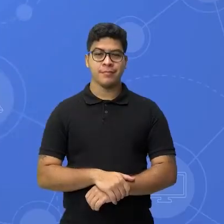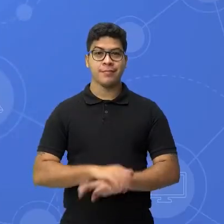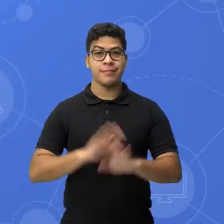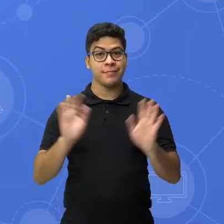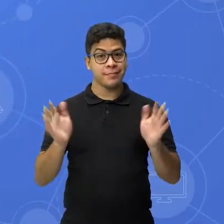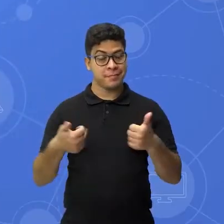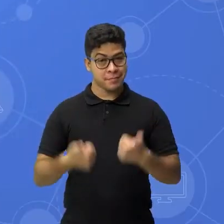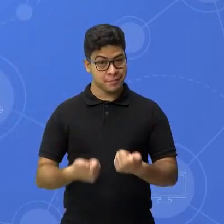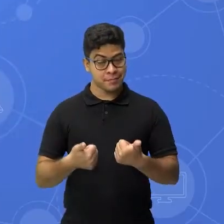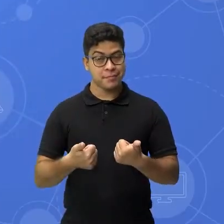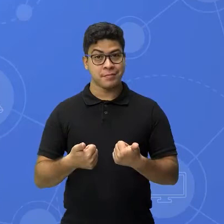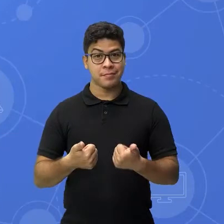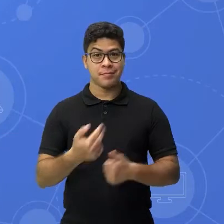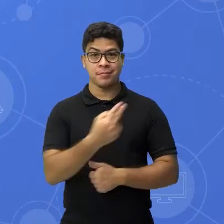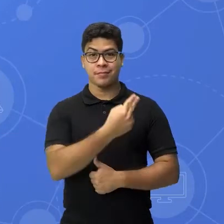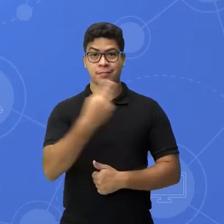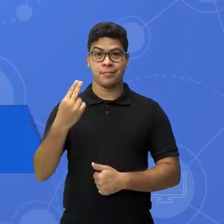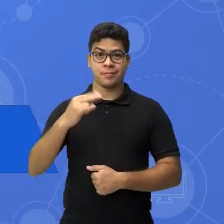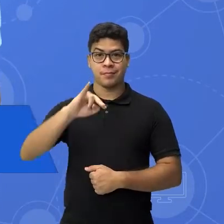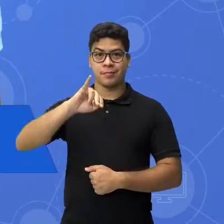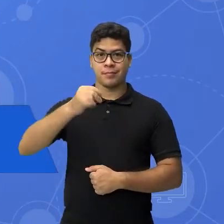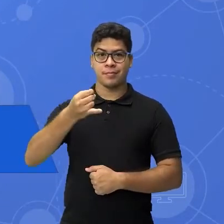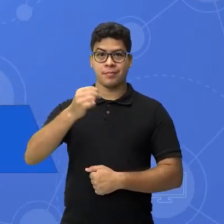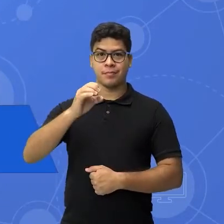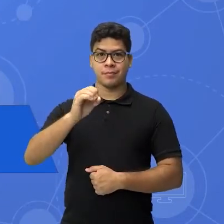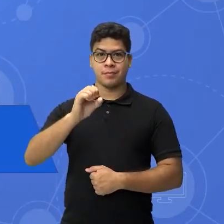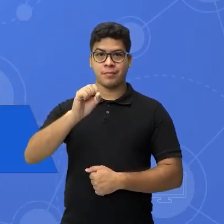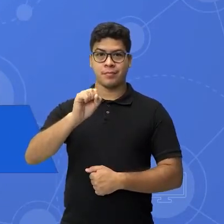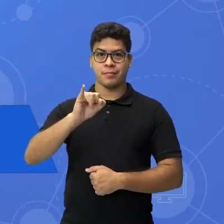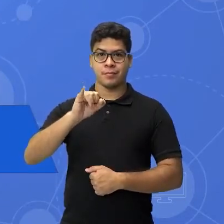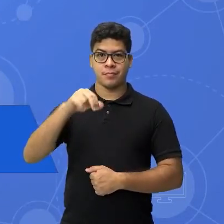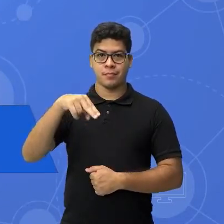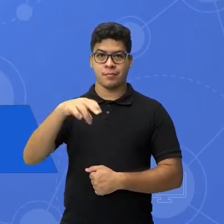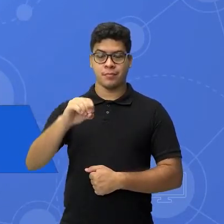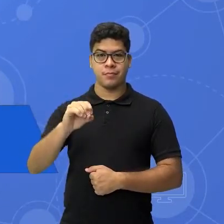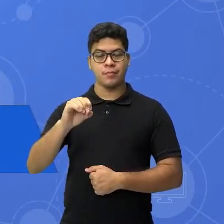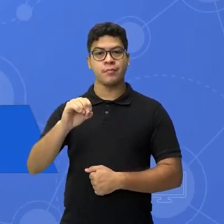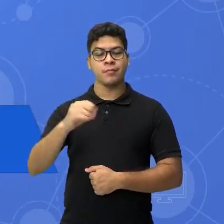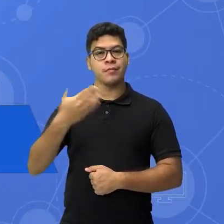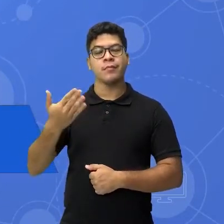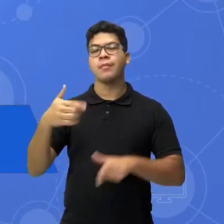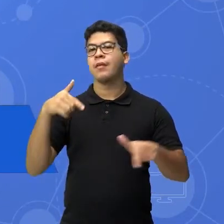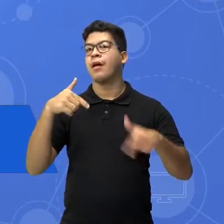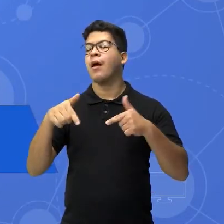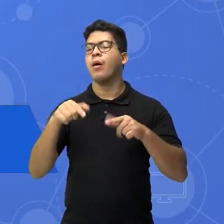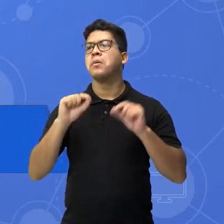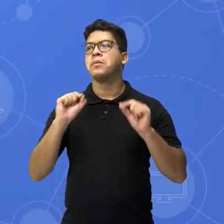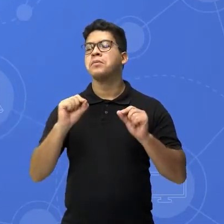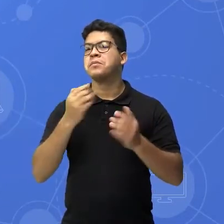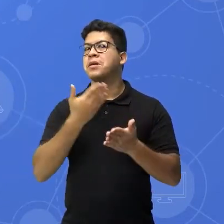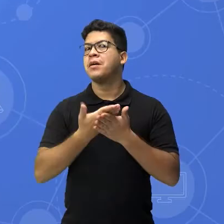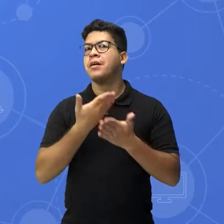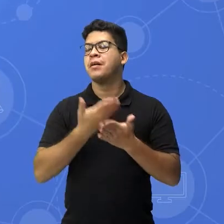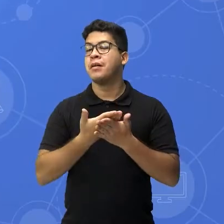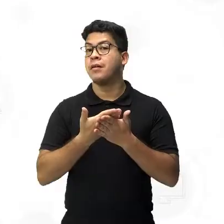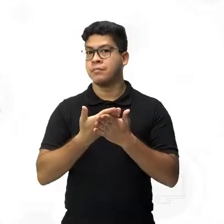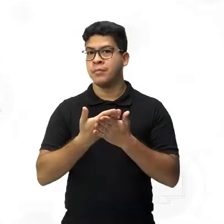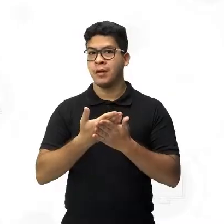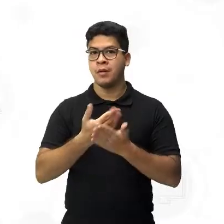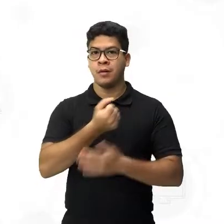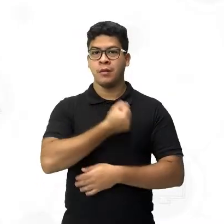Tudo bem? Eu sou o professor Josino Malagueta. Vou trabalhar com vocês aqui a aula